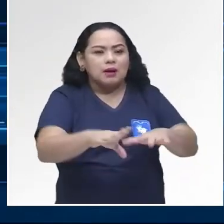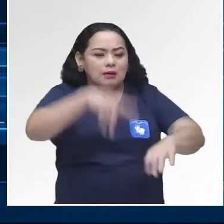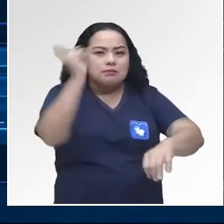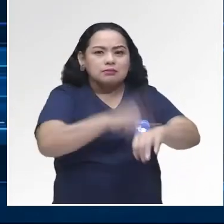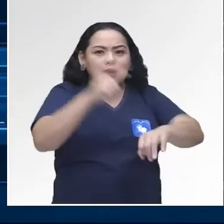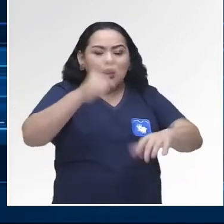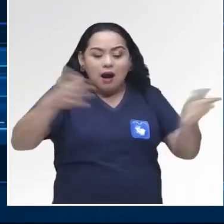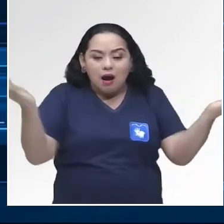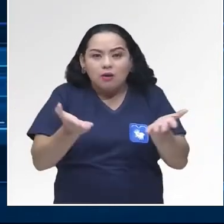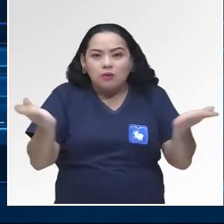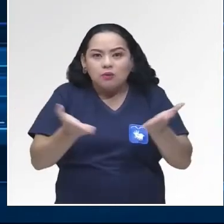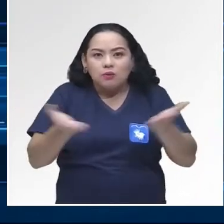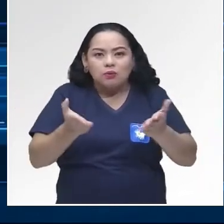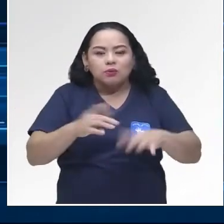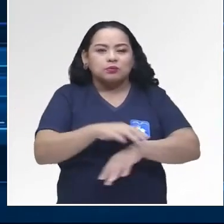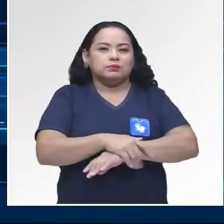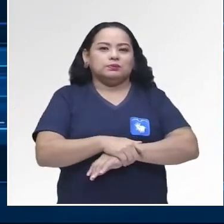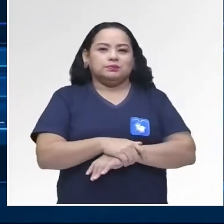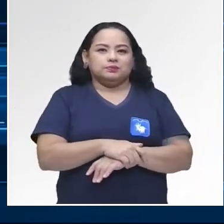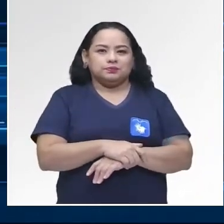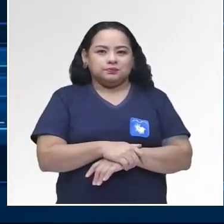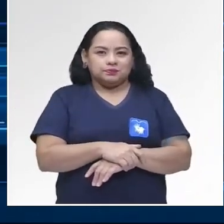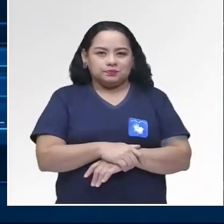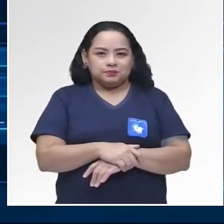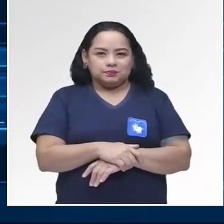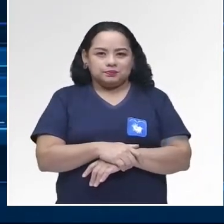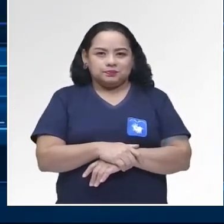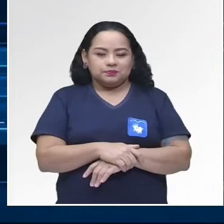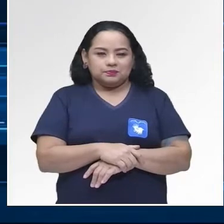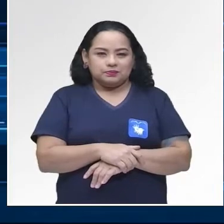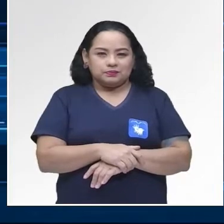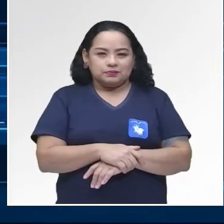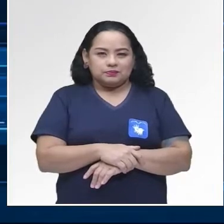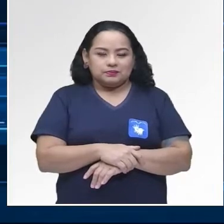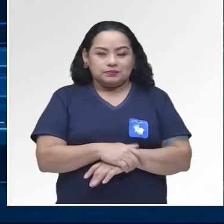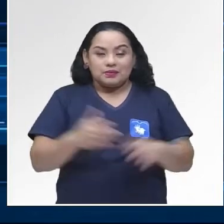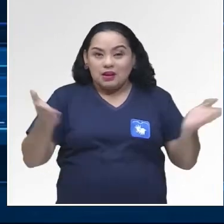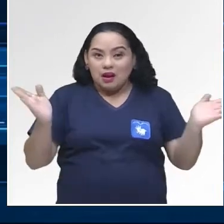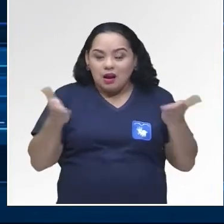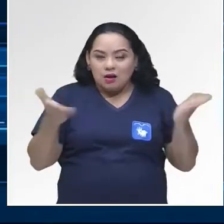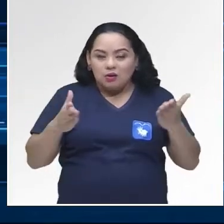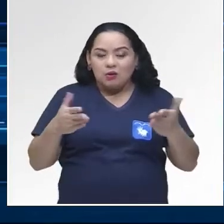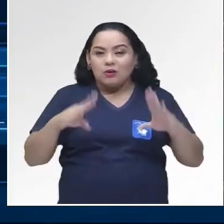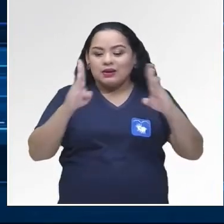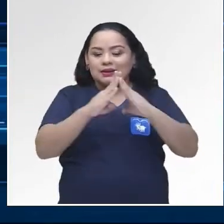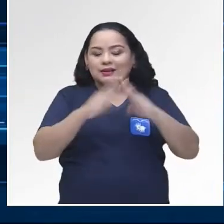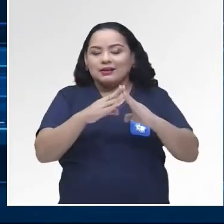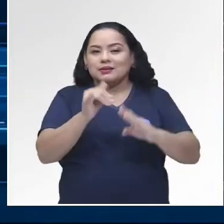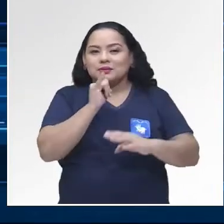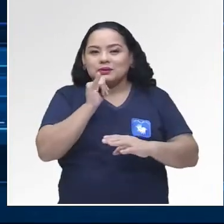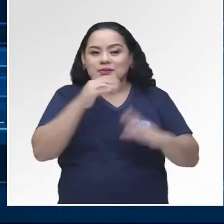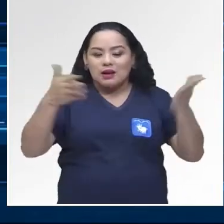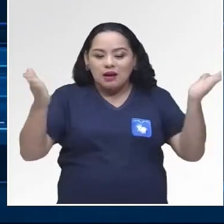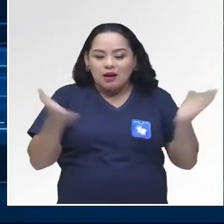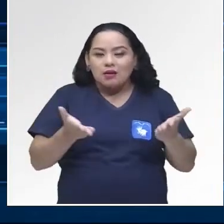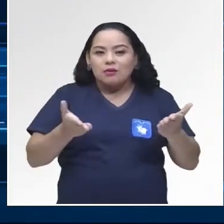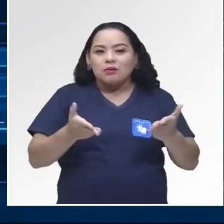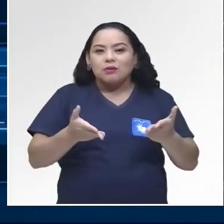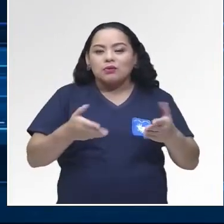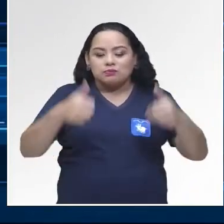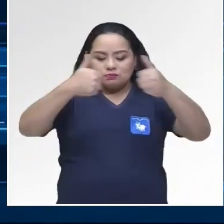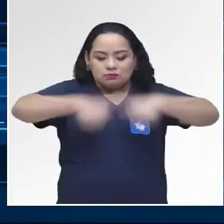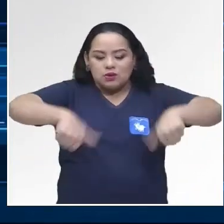acontecendo agora aqui. Né? Agora aqui na sala. Agora aqui na minha casa. Agora aqui onde eu